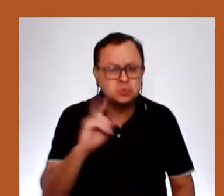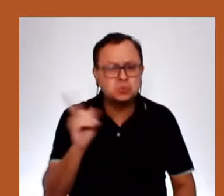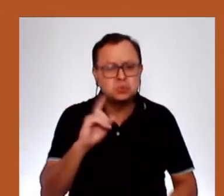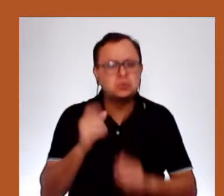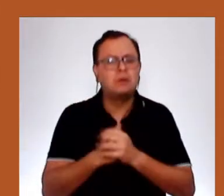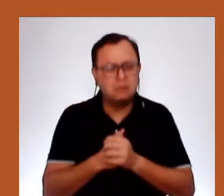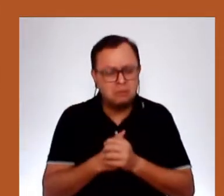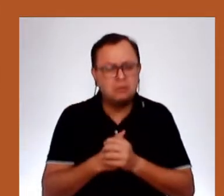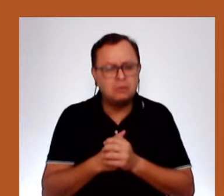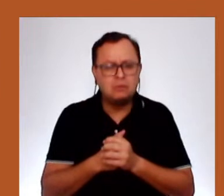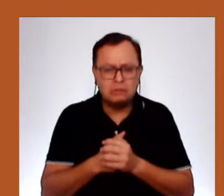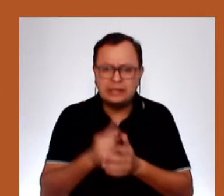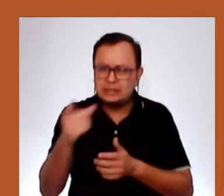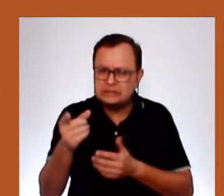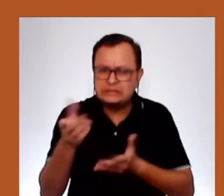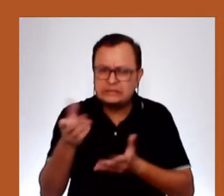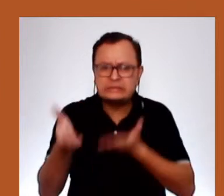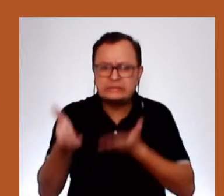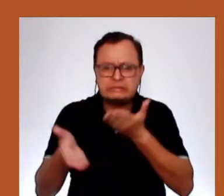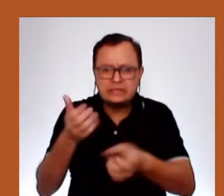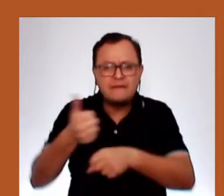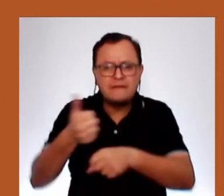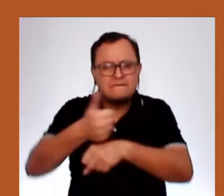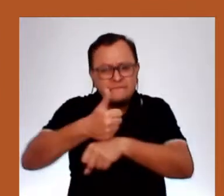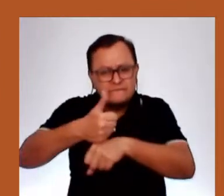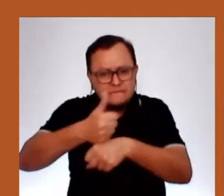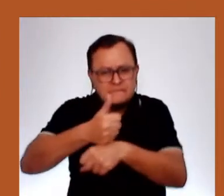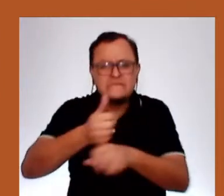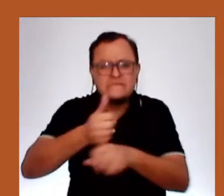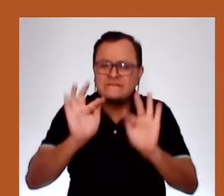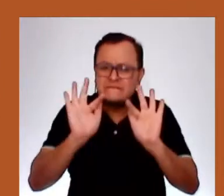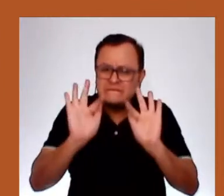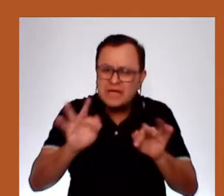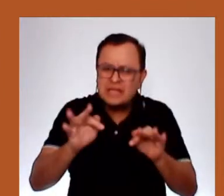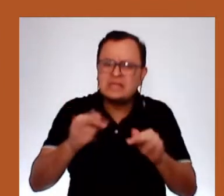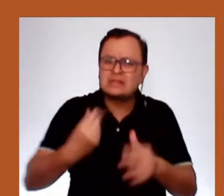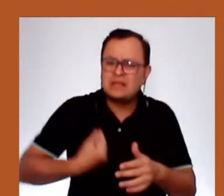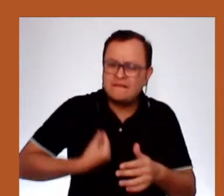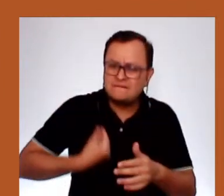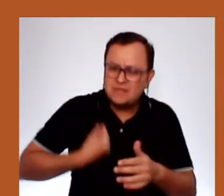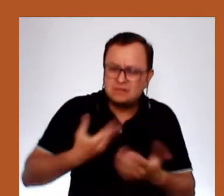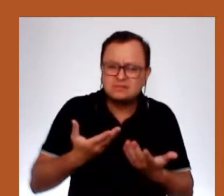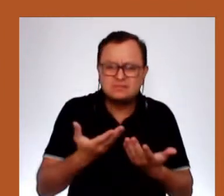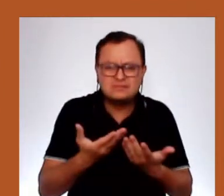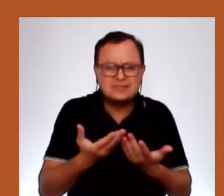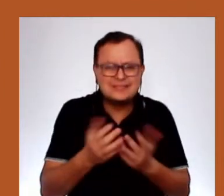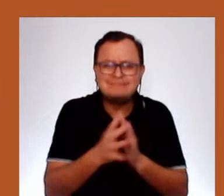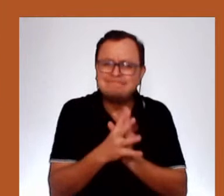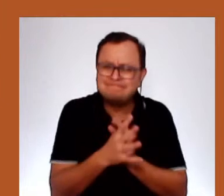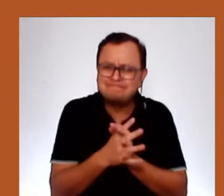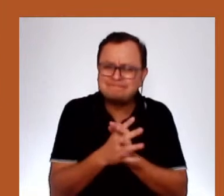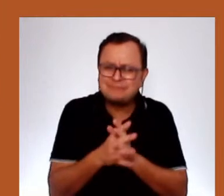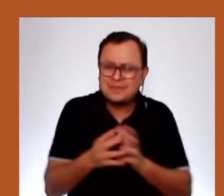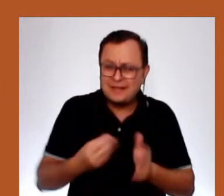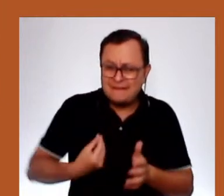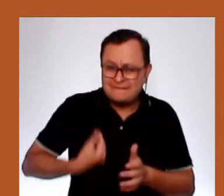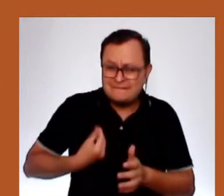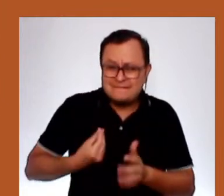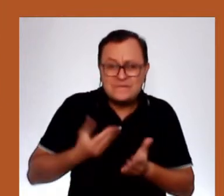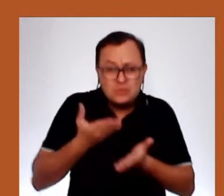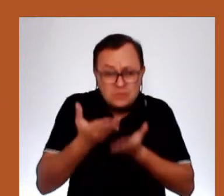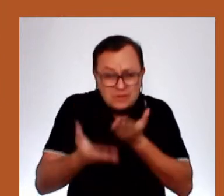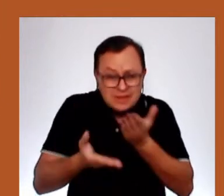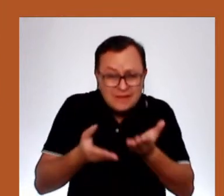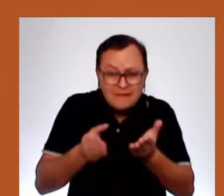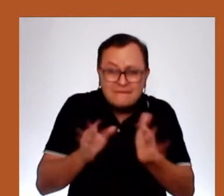da doença do meu pai, e fui entender outra coisa, né? Que cuidados paliativos, na verdade, não é exatamente um tratamento, né? É